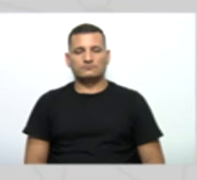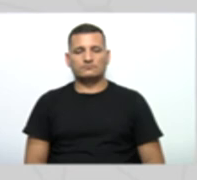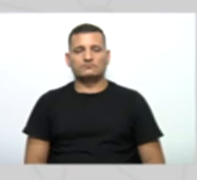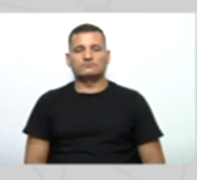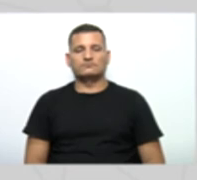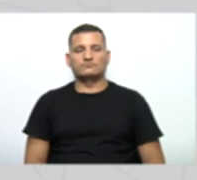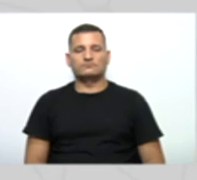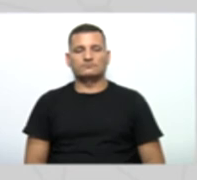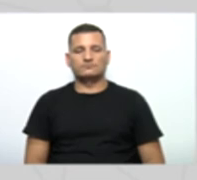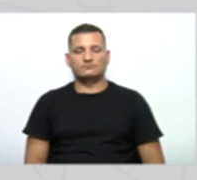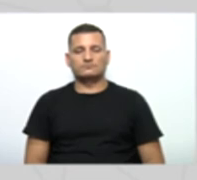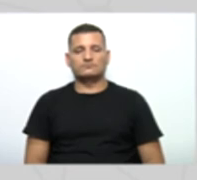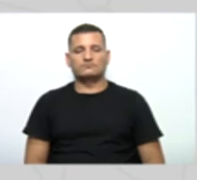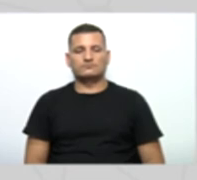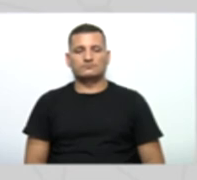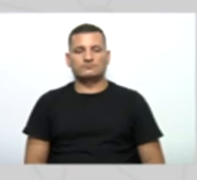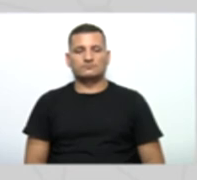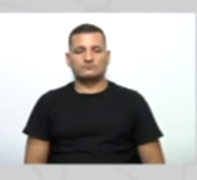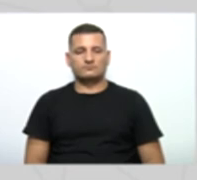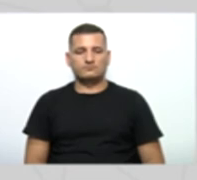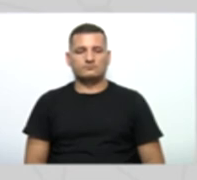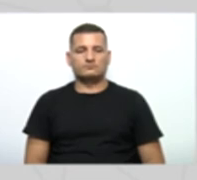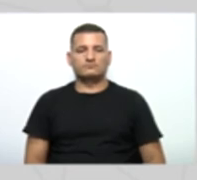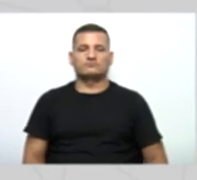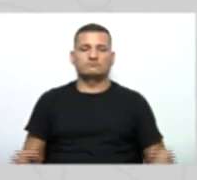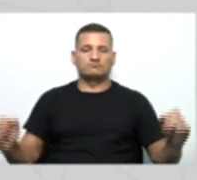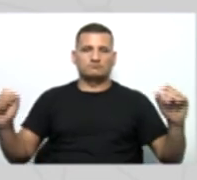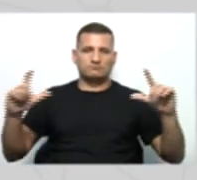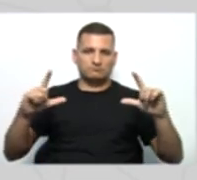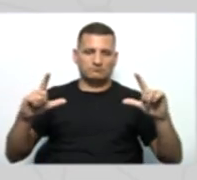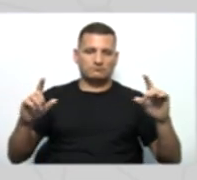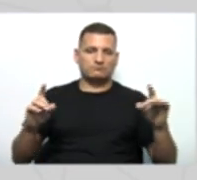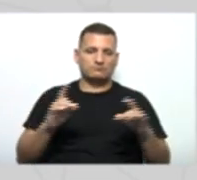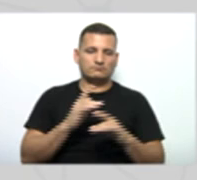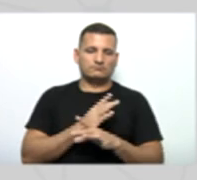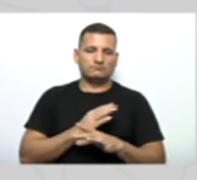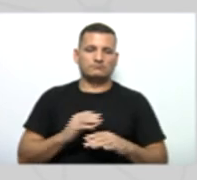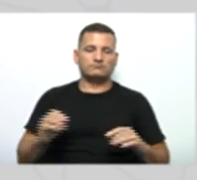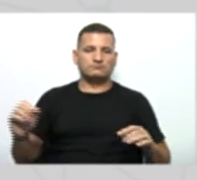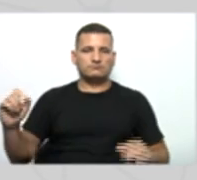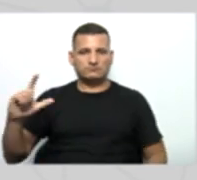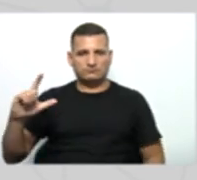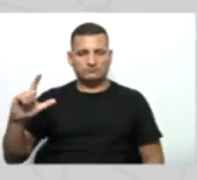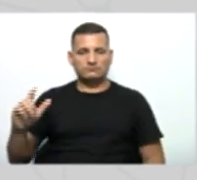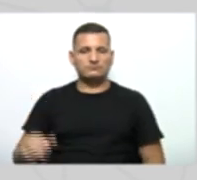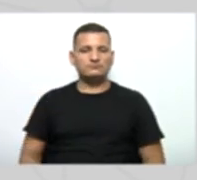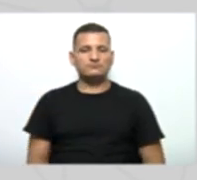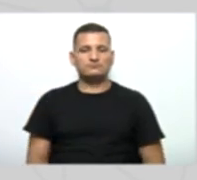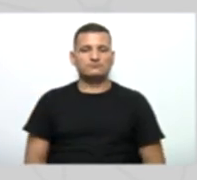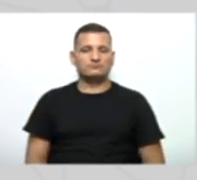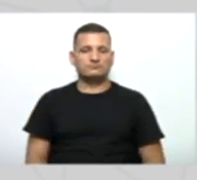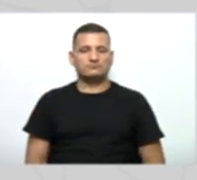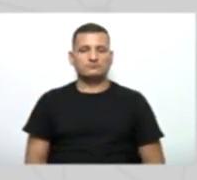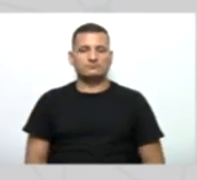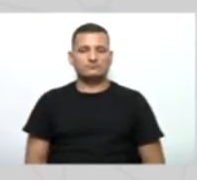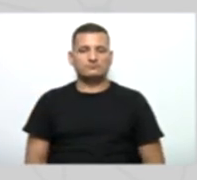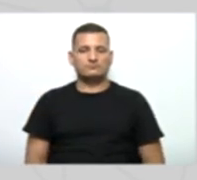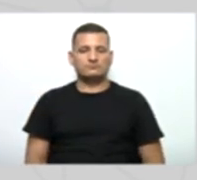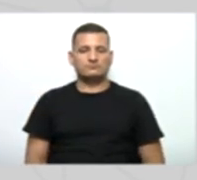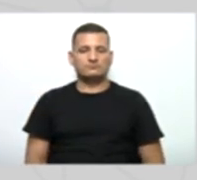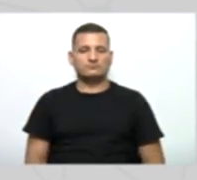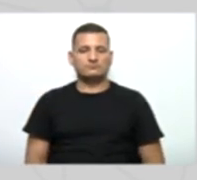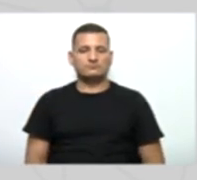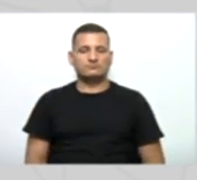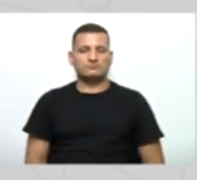idade. Tá aí. Fechei o parênteses do format? Fechei. Agora eu fecho do print, porque se eu abrir aqui o parênteses, eu tenho que fechar o